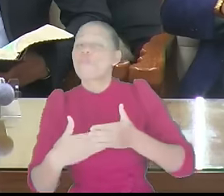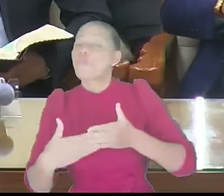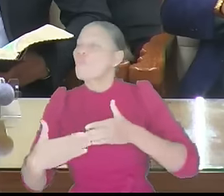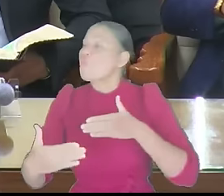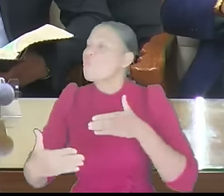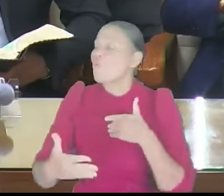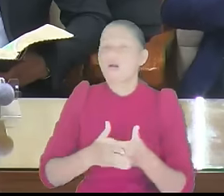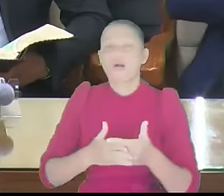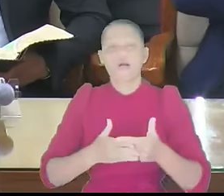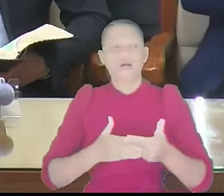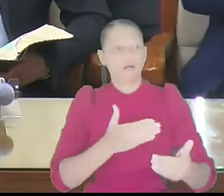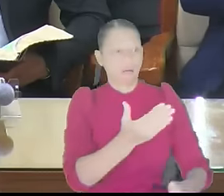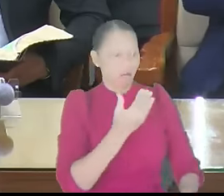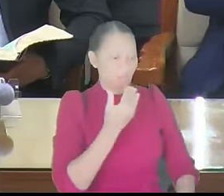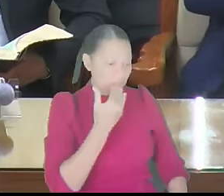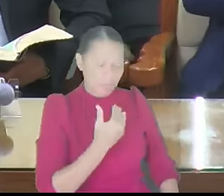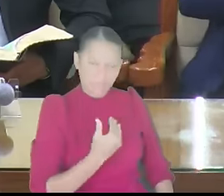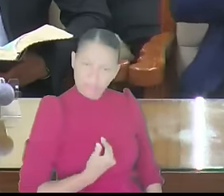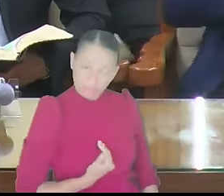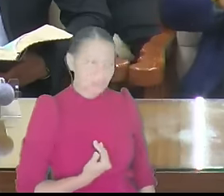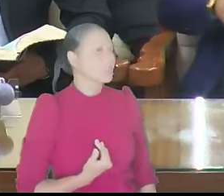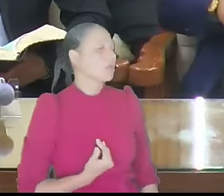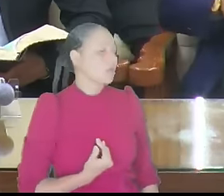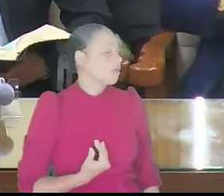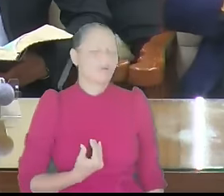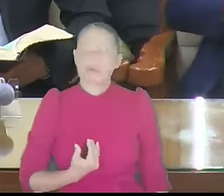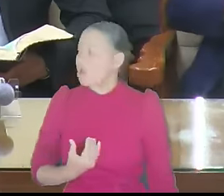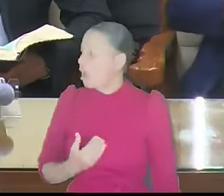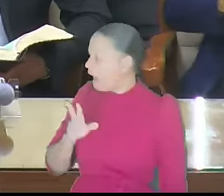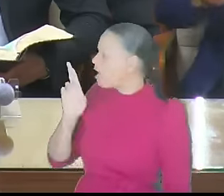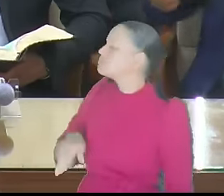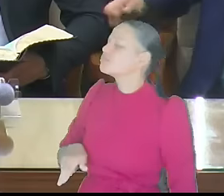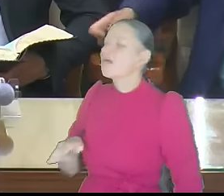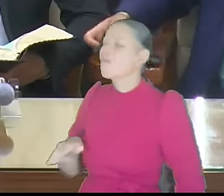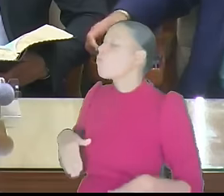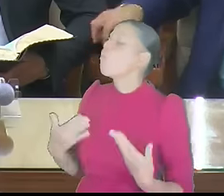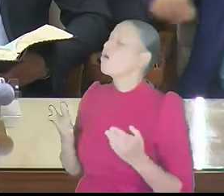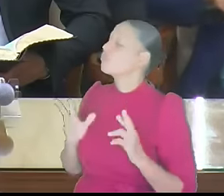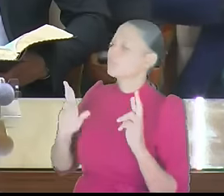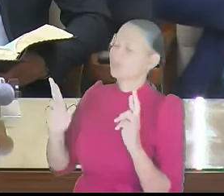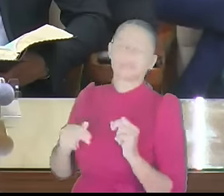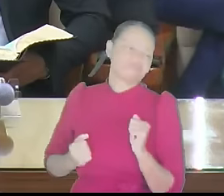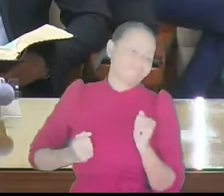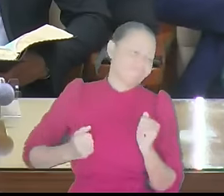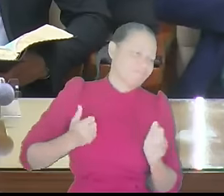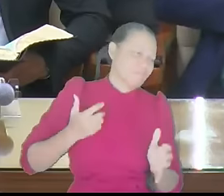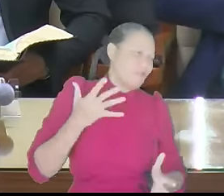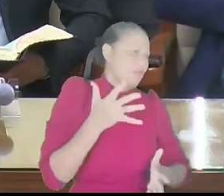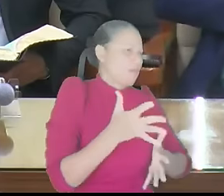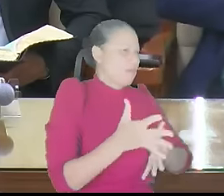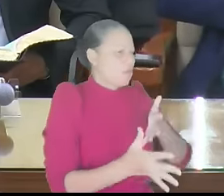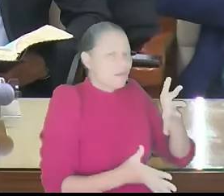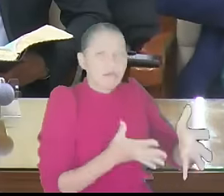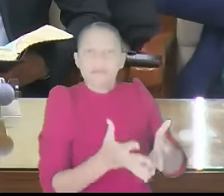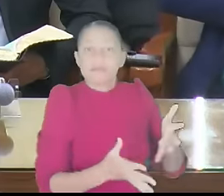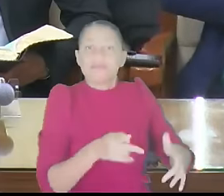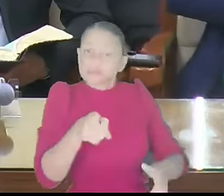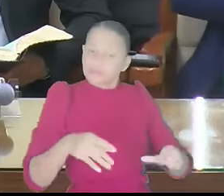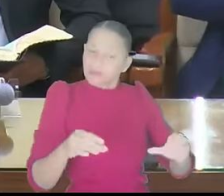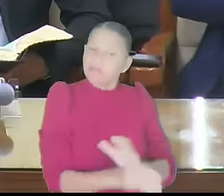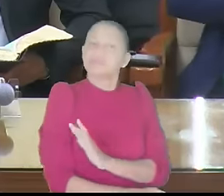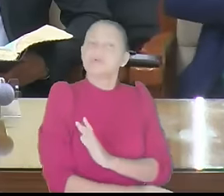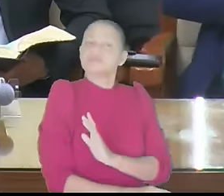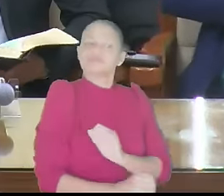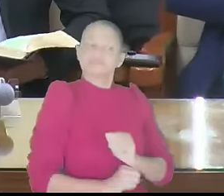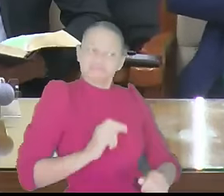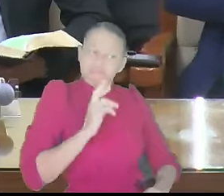vos pedir a razão da esperança que está em vós. Você tem que estar preparado para